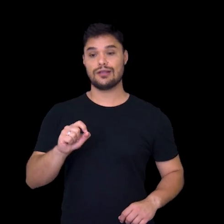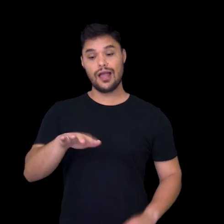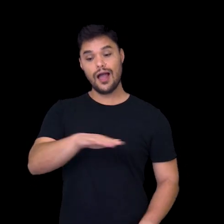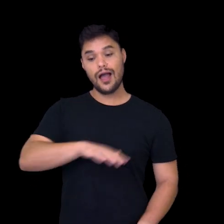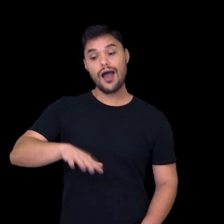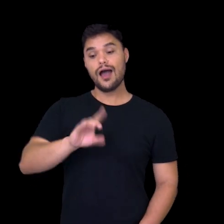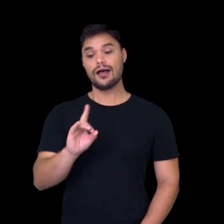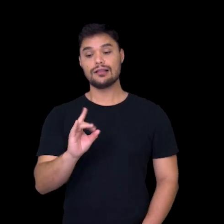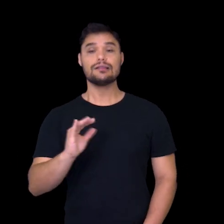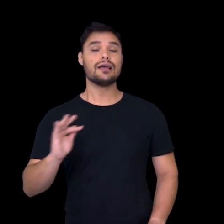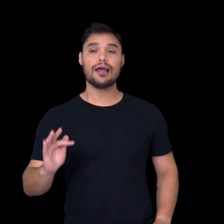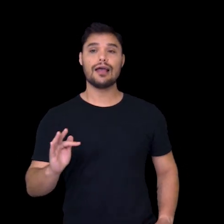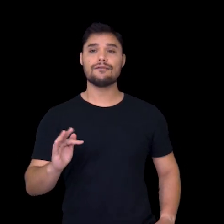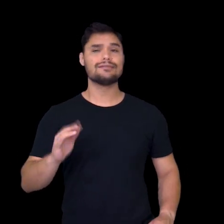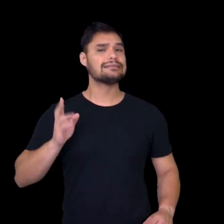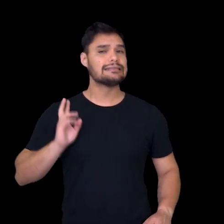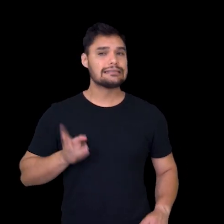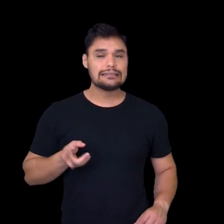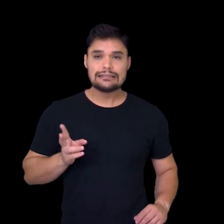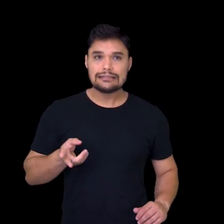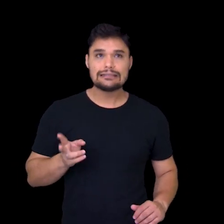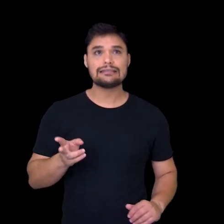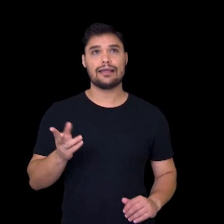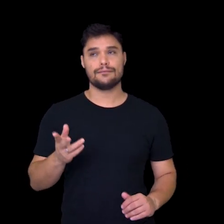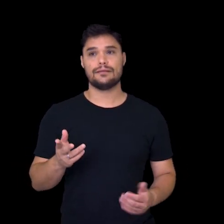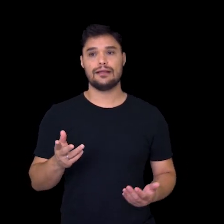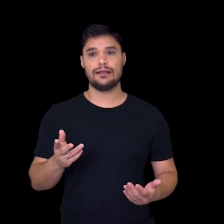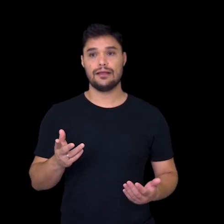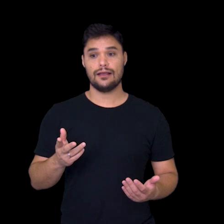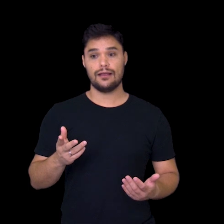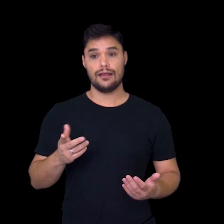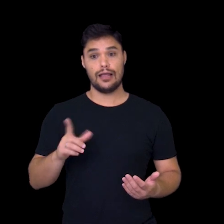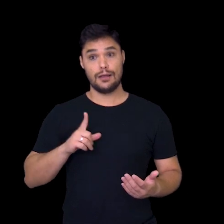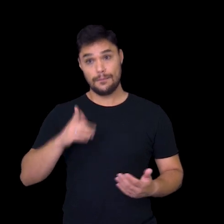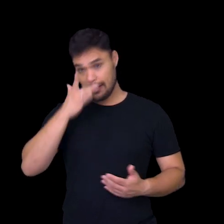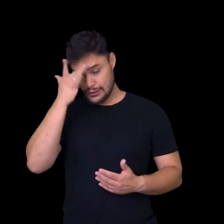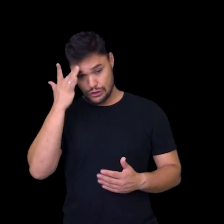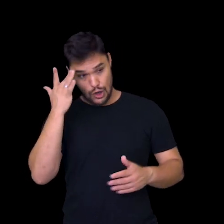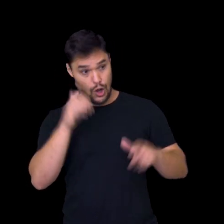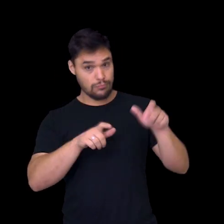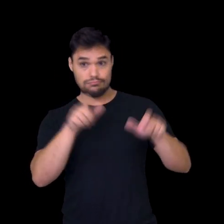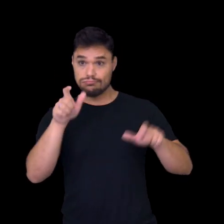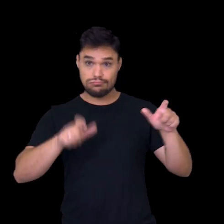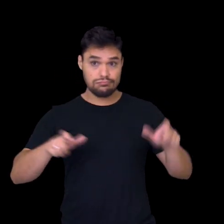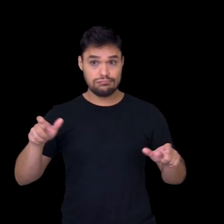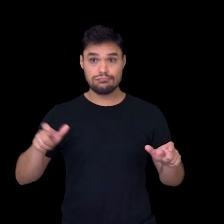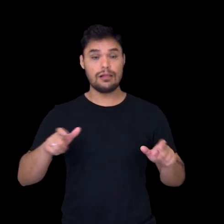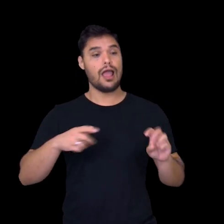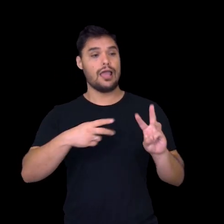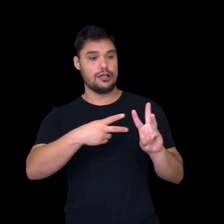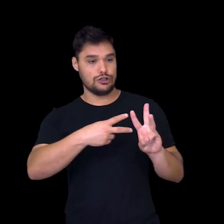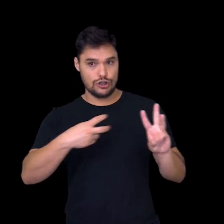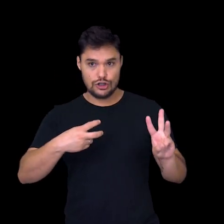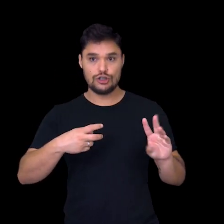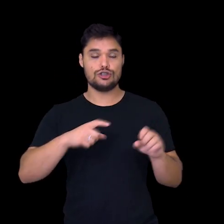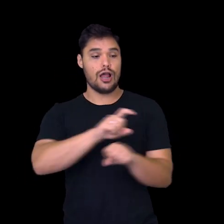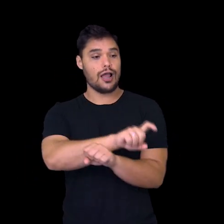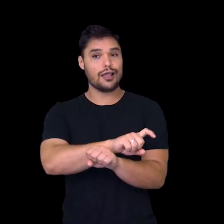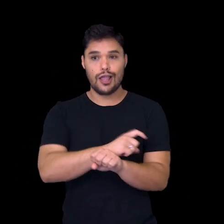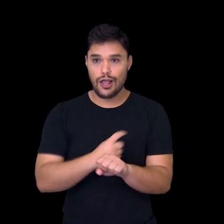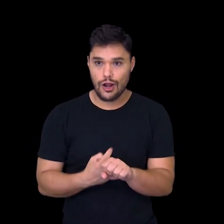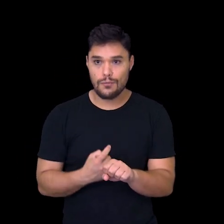Assim, a região do Distrito Federal sempre esteve permeada por pessoas